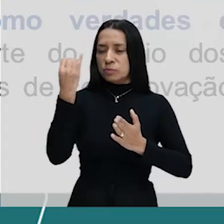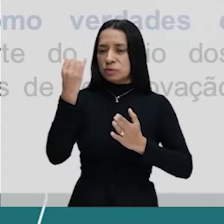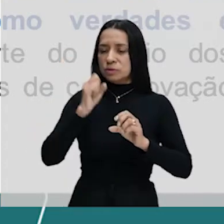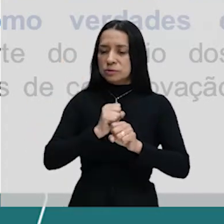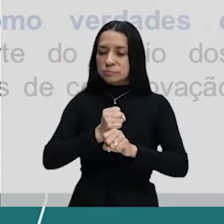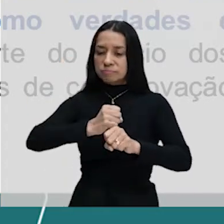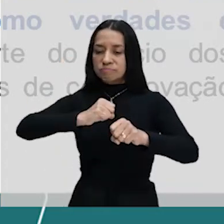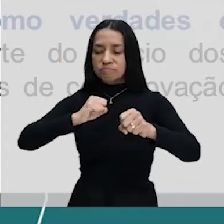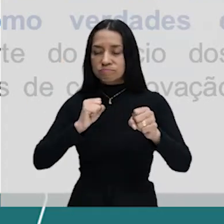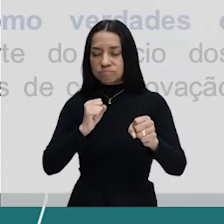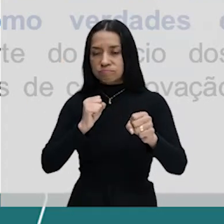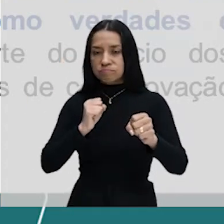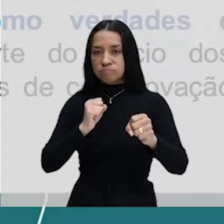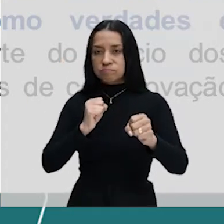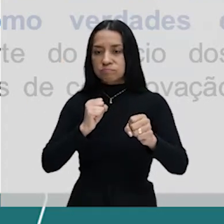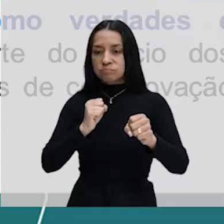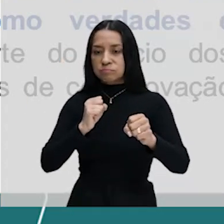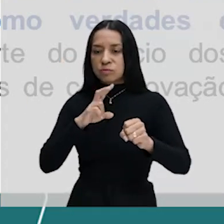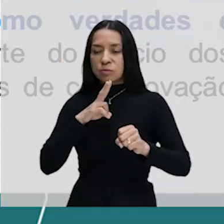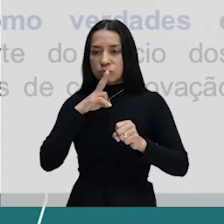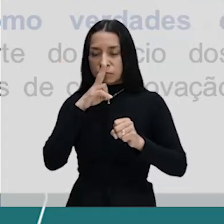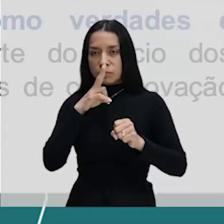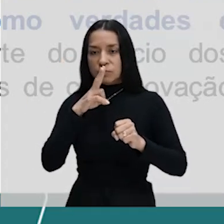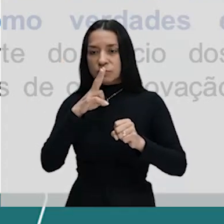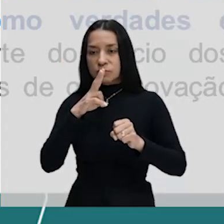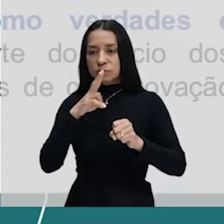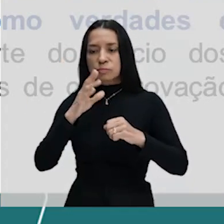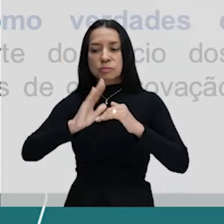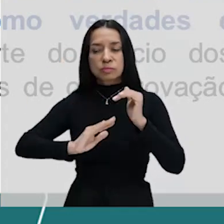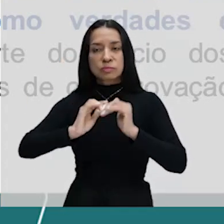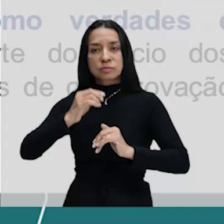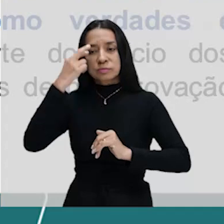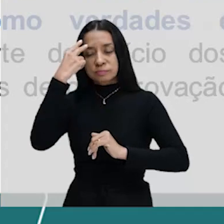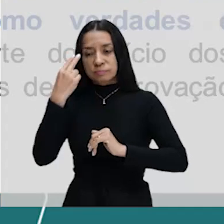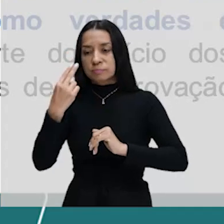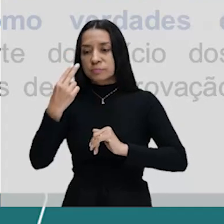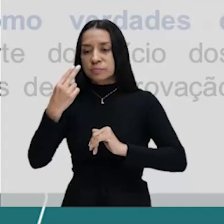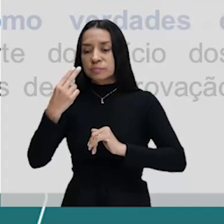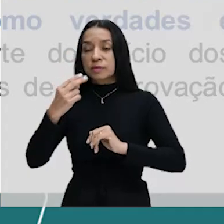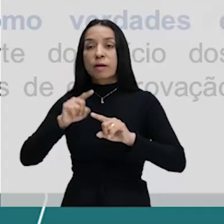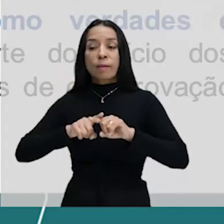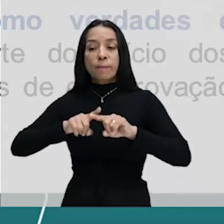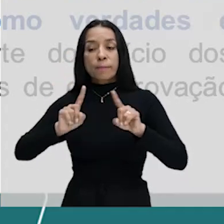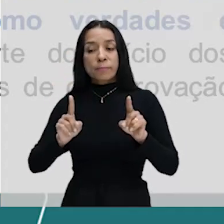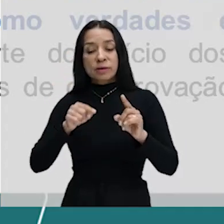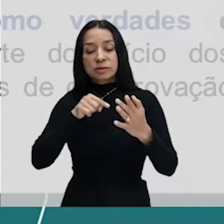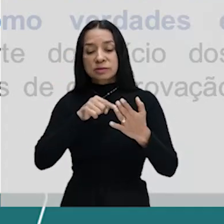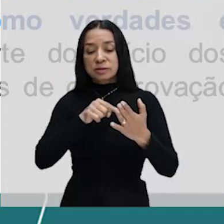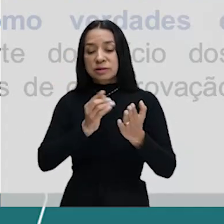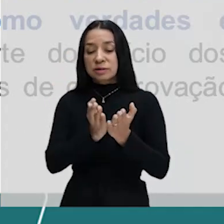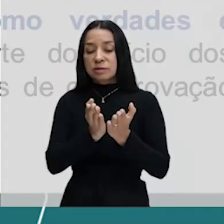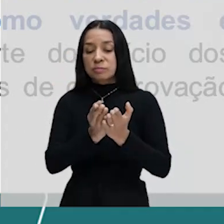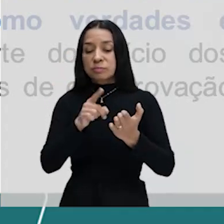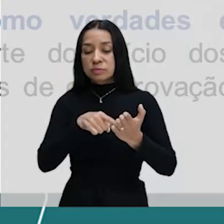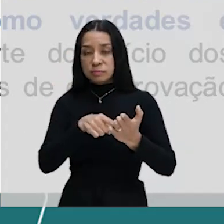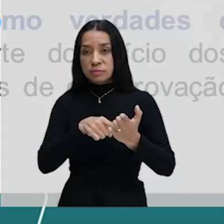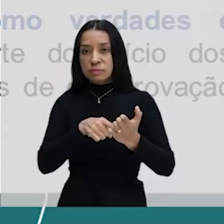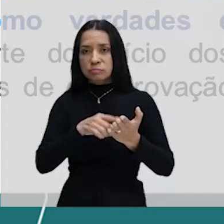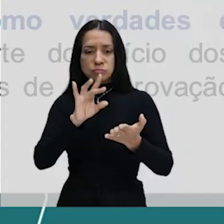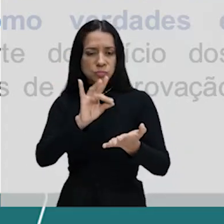os historiadores, mas os historiadores não consideram a Bíblia como uma